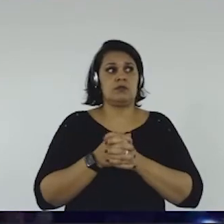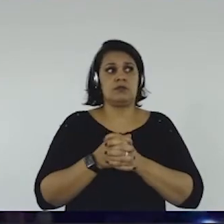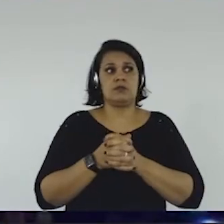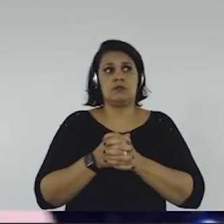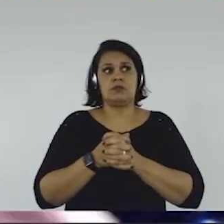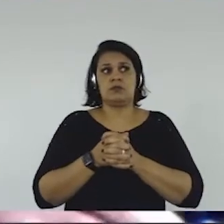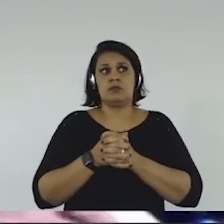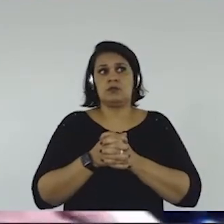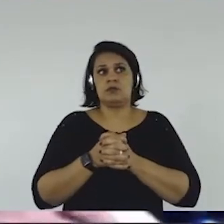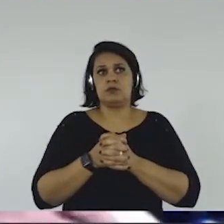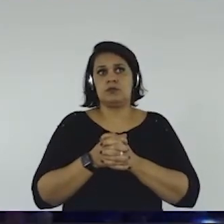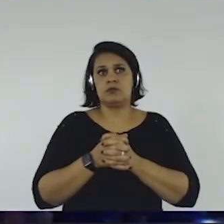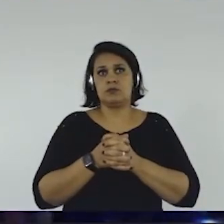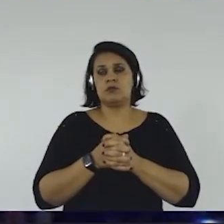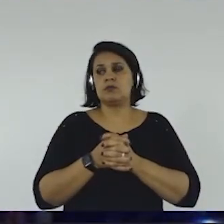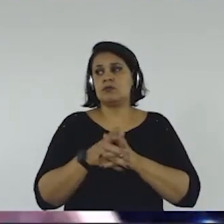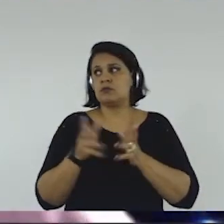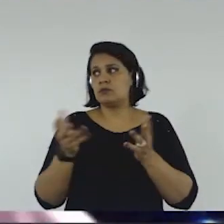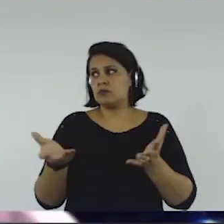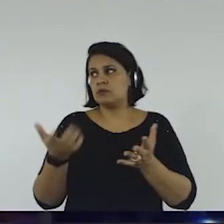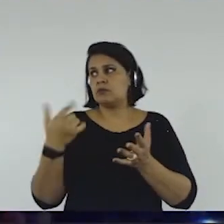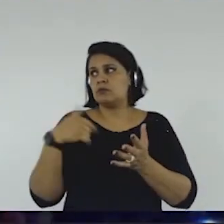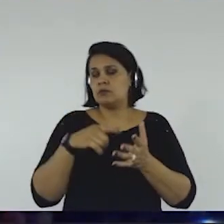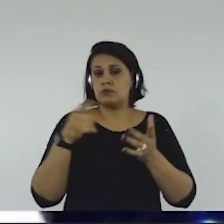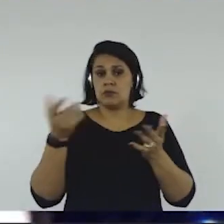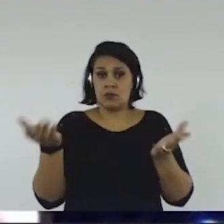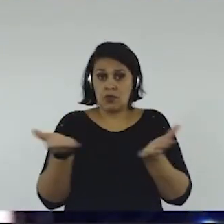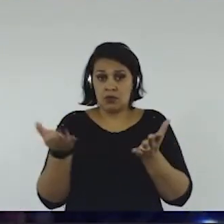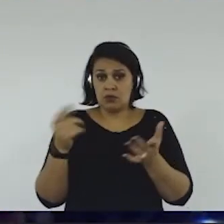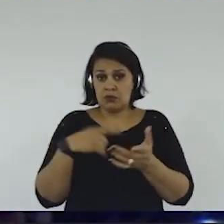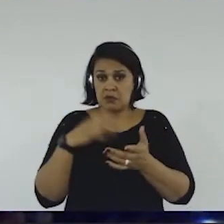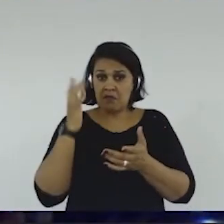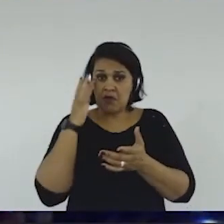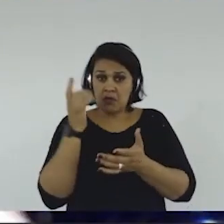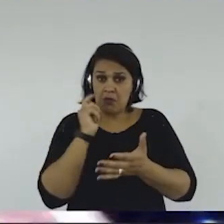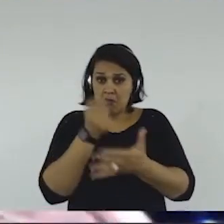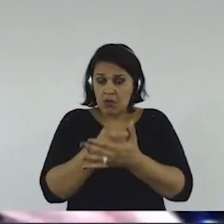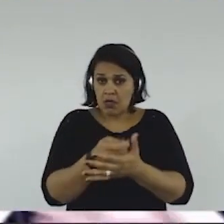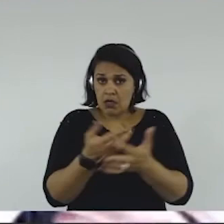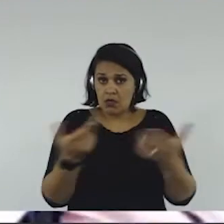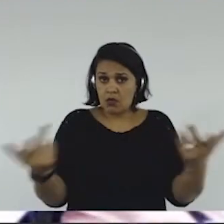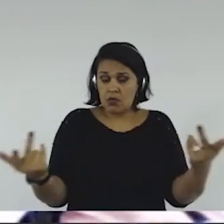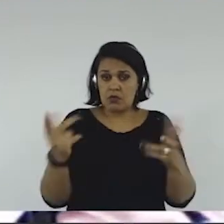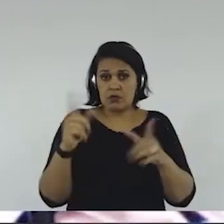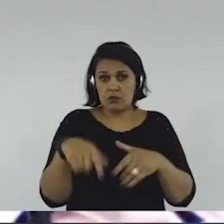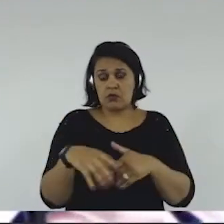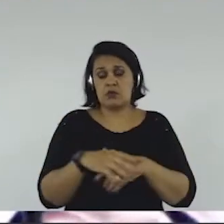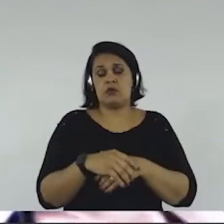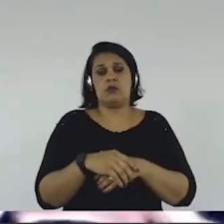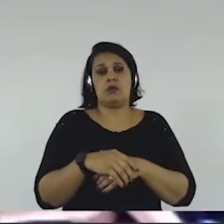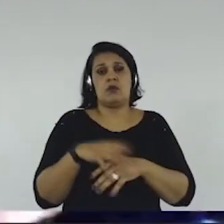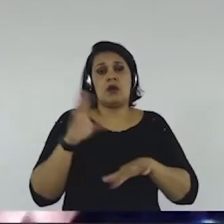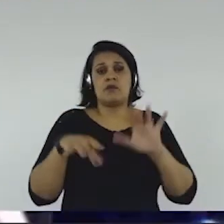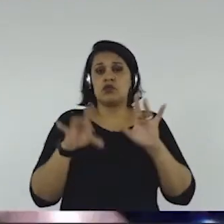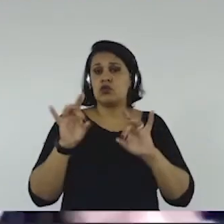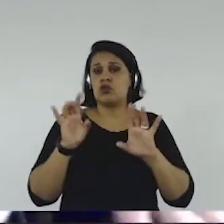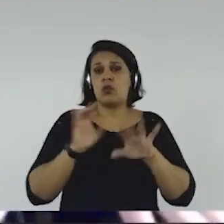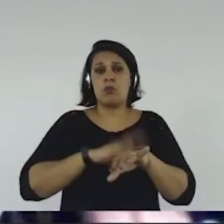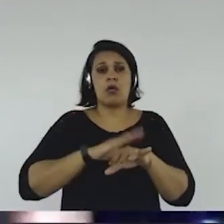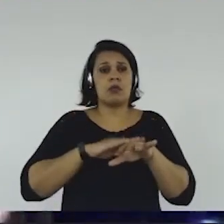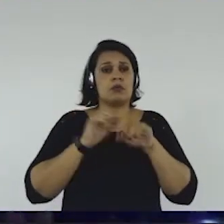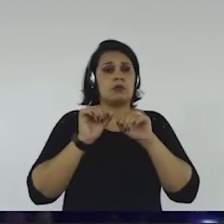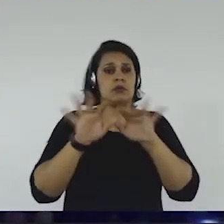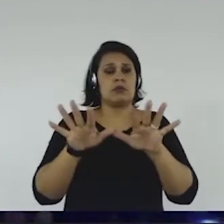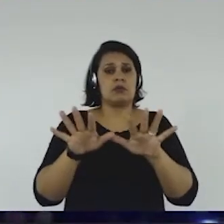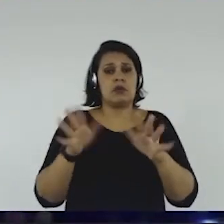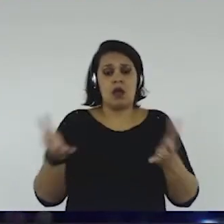que muitos dos centros hoje já facilitam o pagamento. Esta é uma demanda, não é uma demanda apenas de período de pandemia, ela pode ter surgido